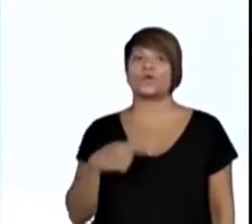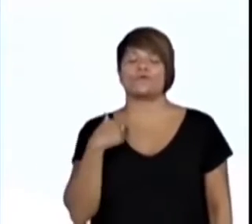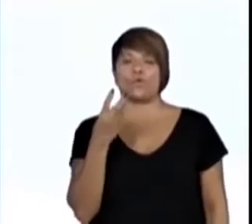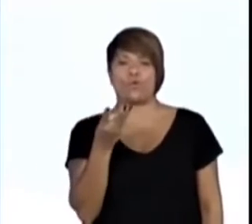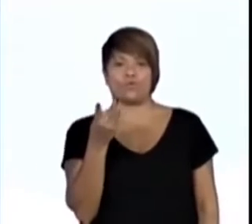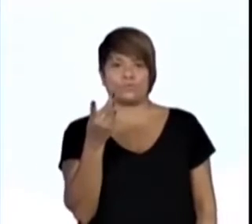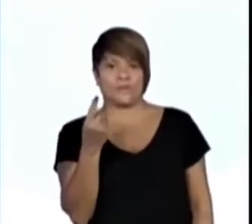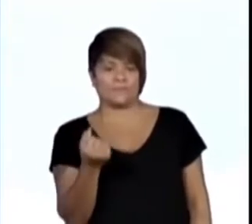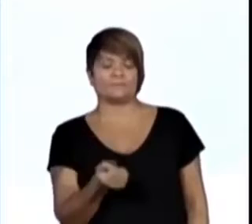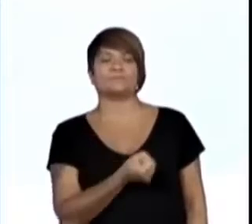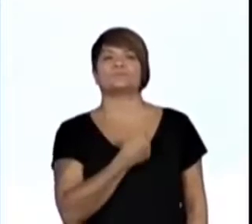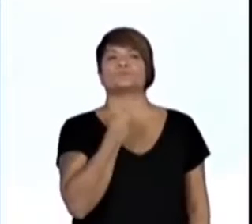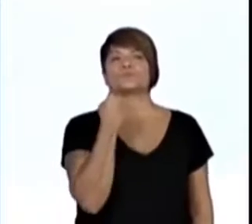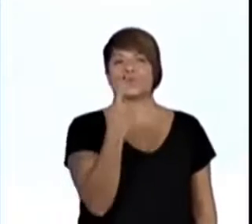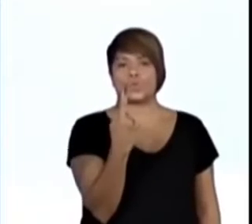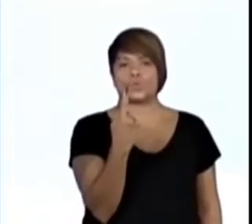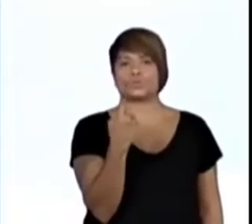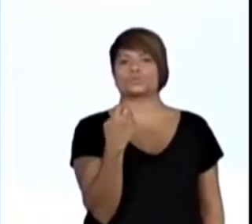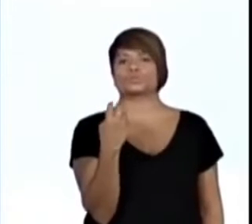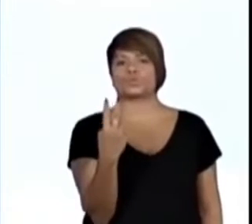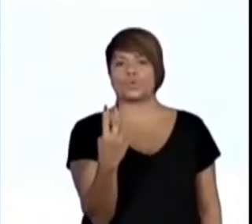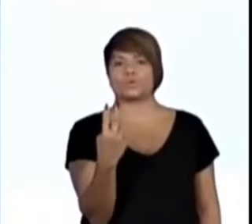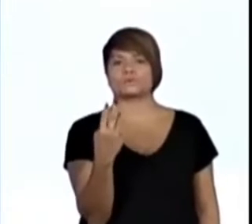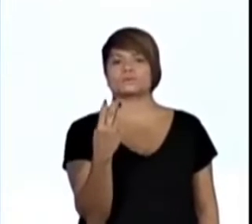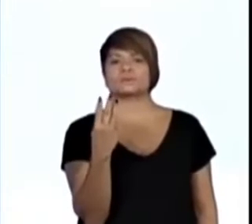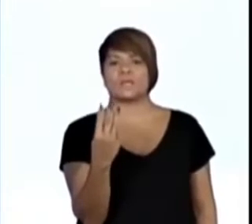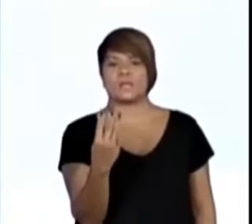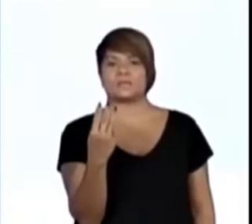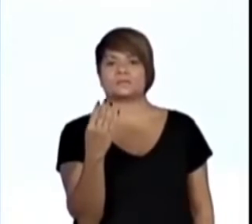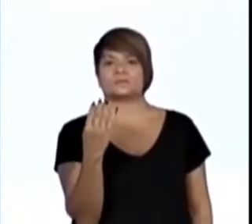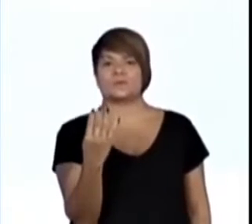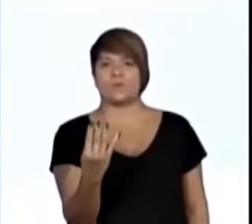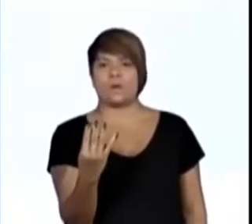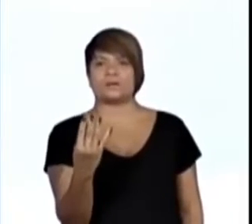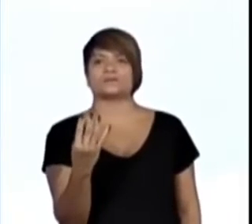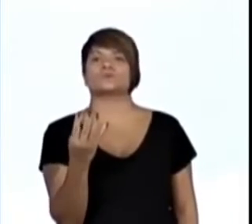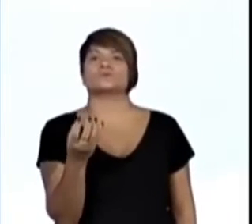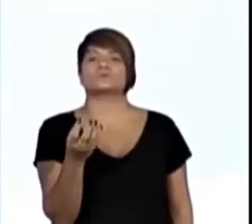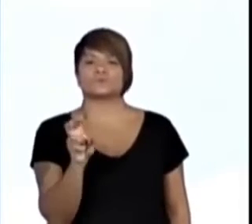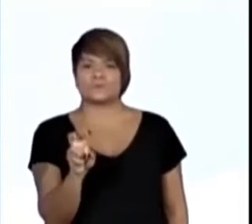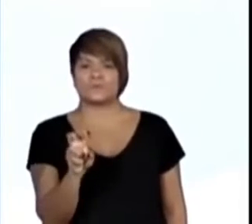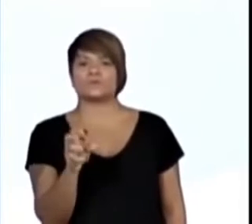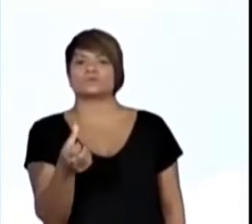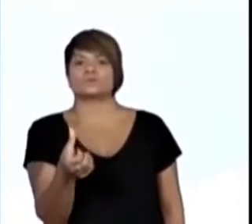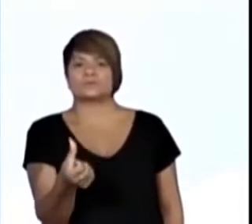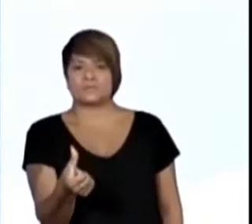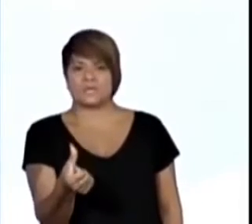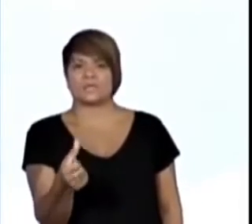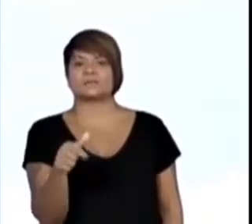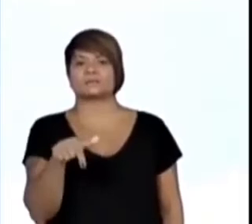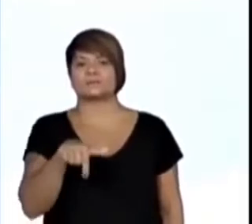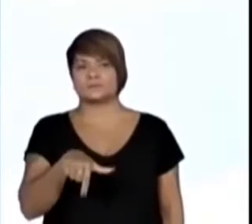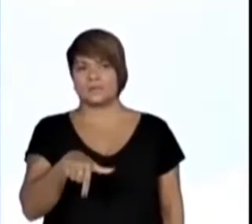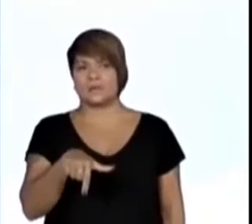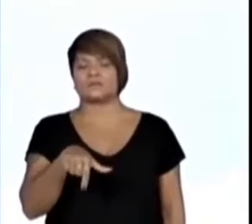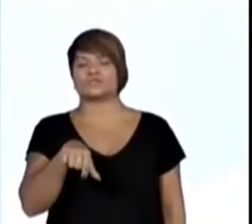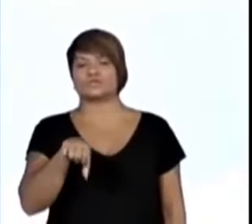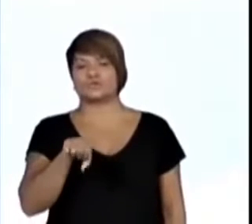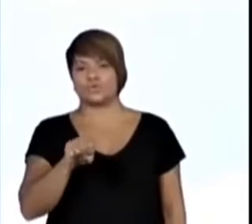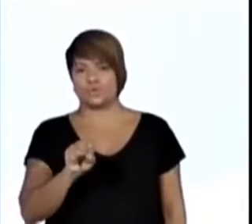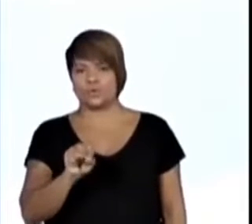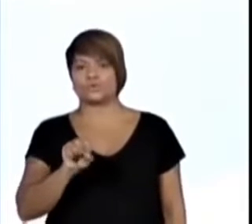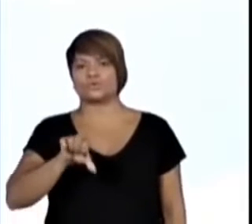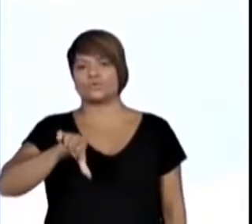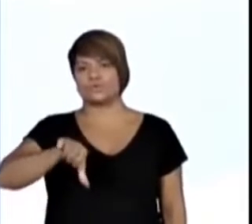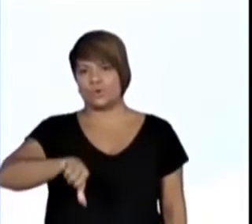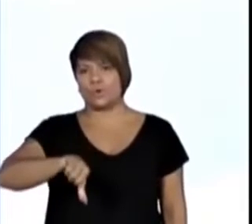bom? Ó, 1, 2, 3, 4, 5, 6,